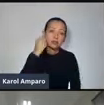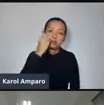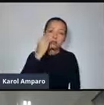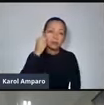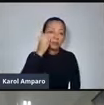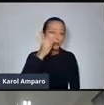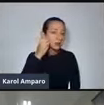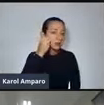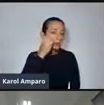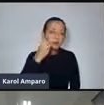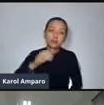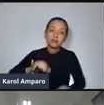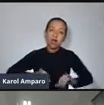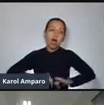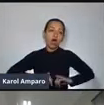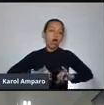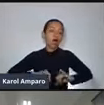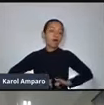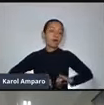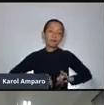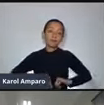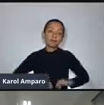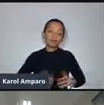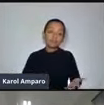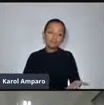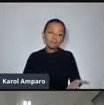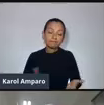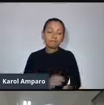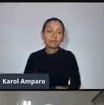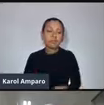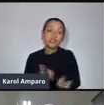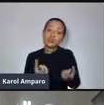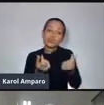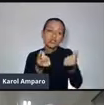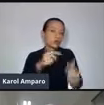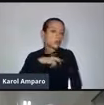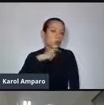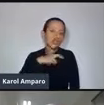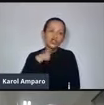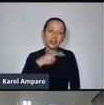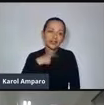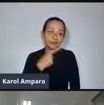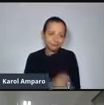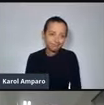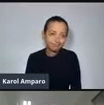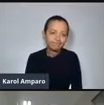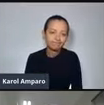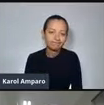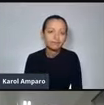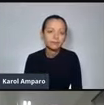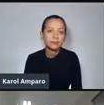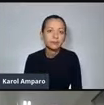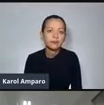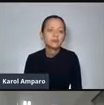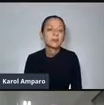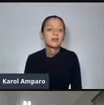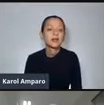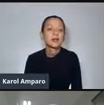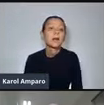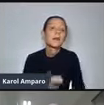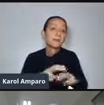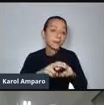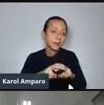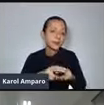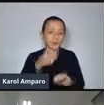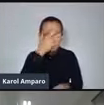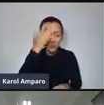acontece, né, que nós não sabemos. E, de repente, está lá. Ó. Por isso que, realmente, não há pobre tão